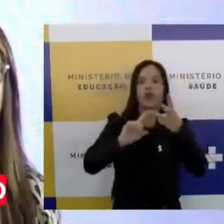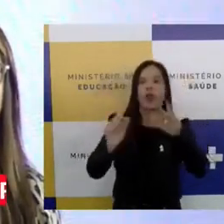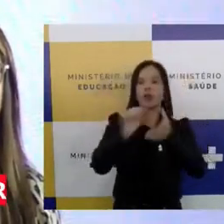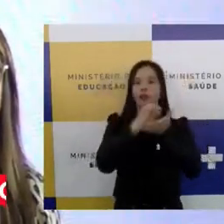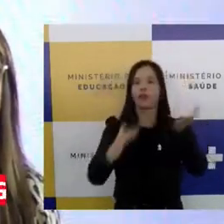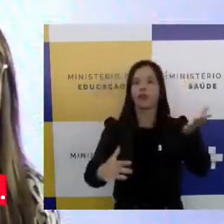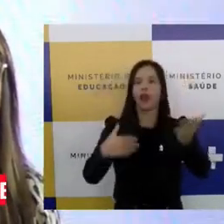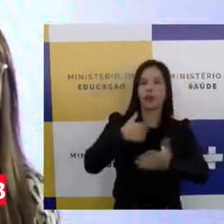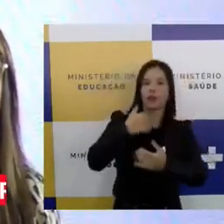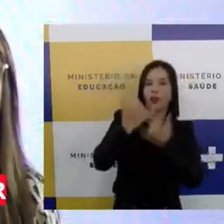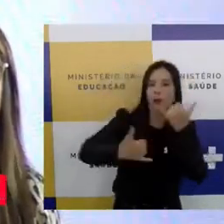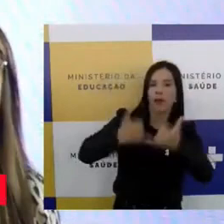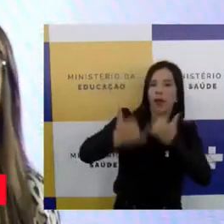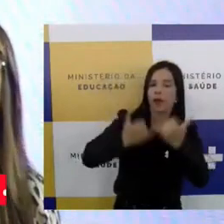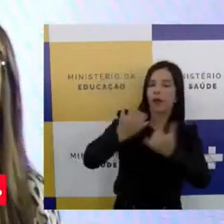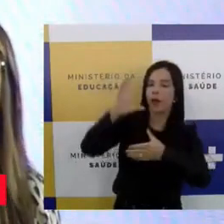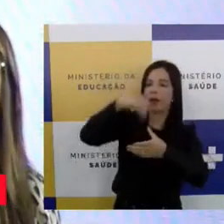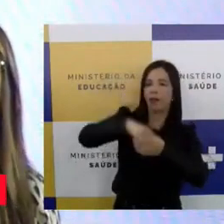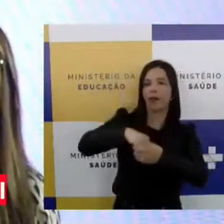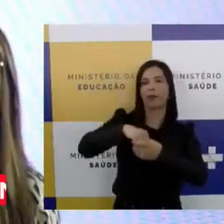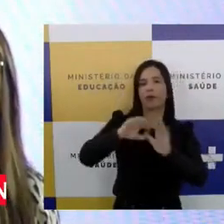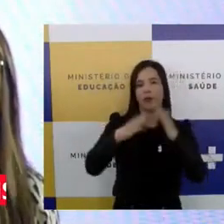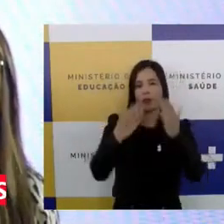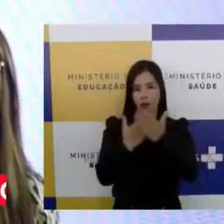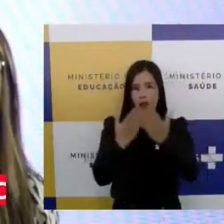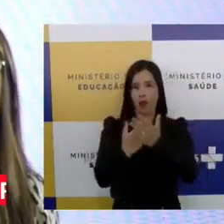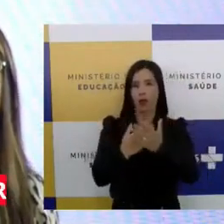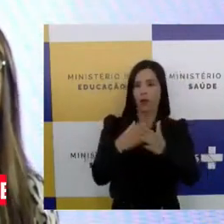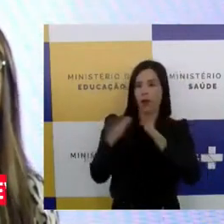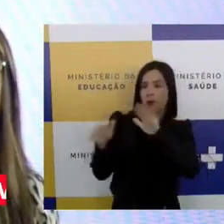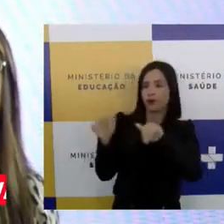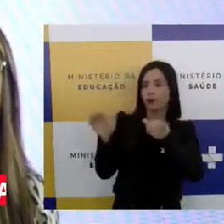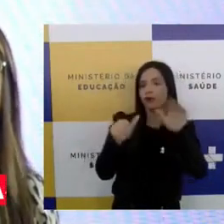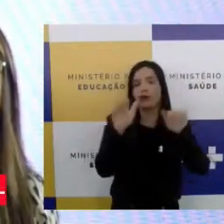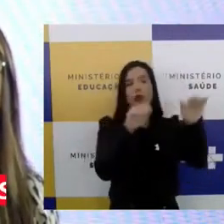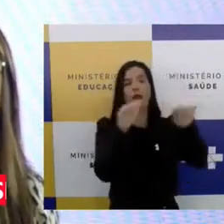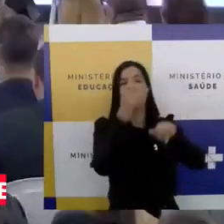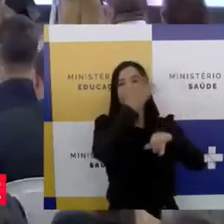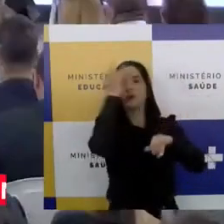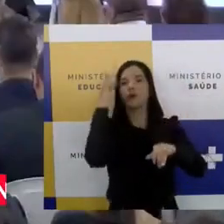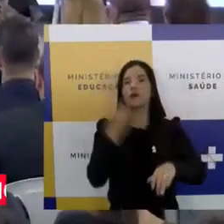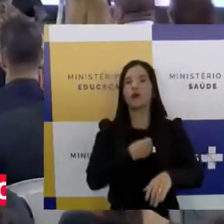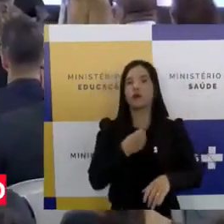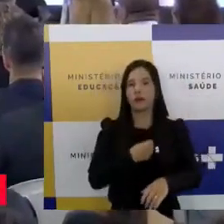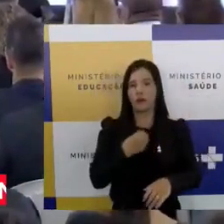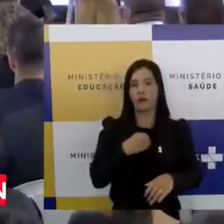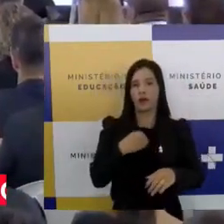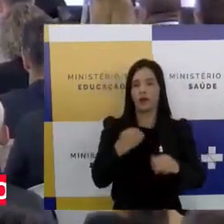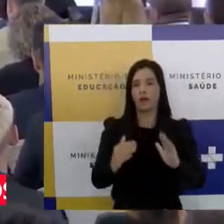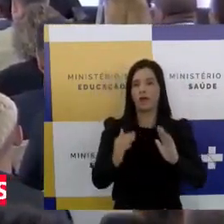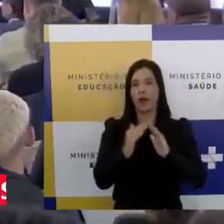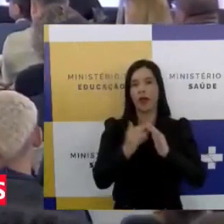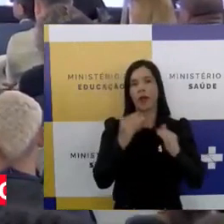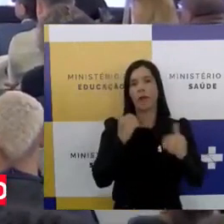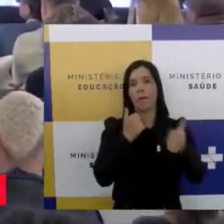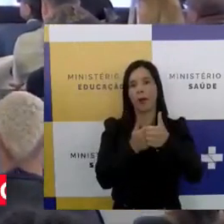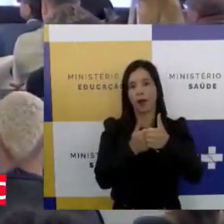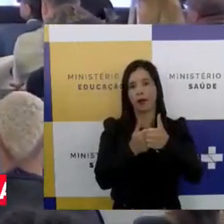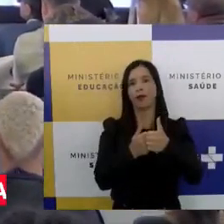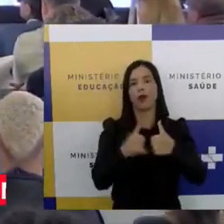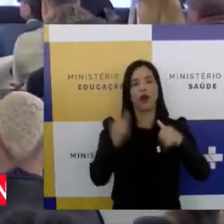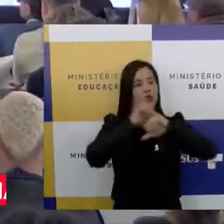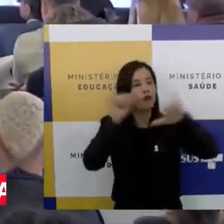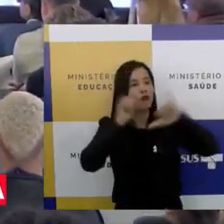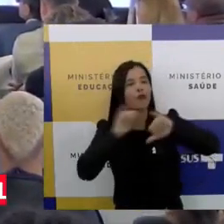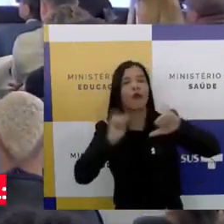escola, envolver a comunidade do entorno da escola, levar as crianças, levar informações para suas casas, para os seus